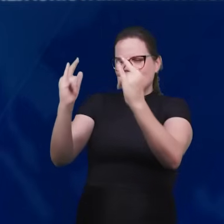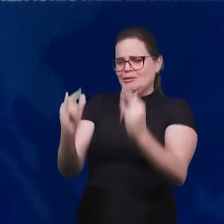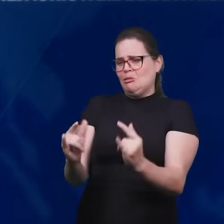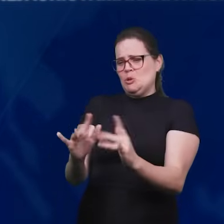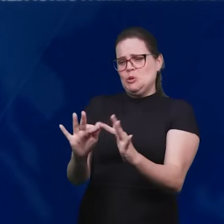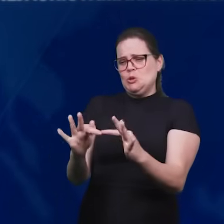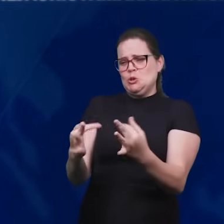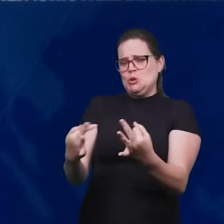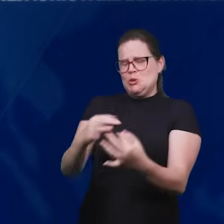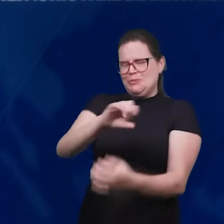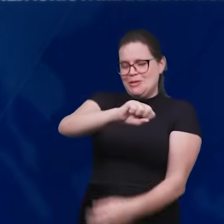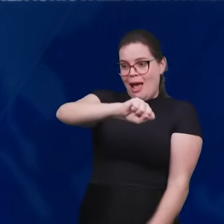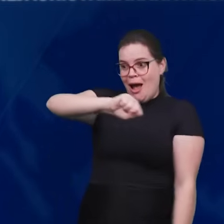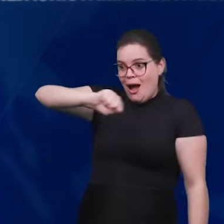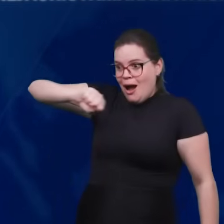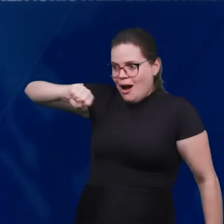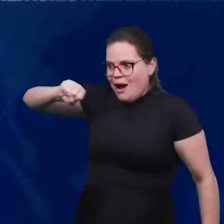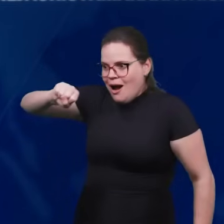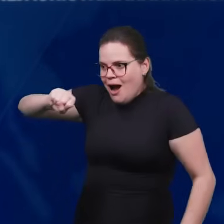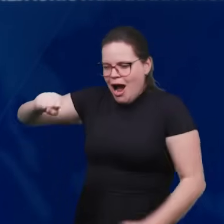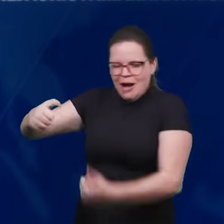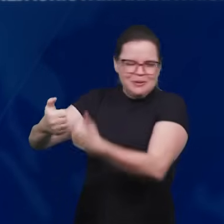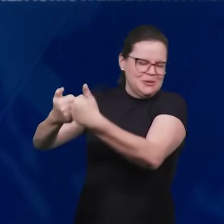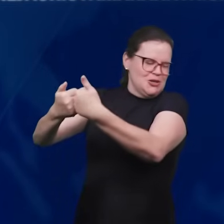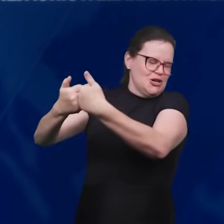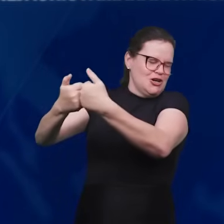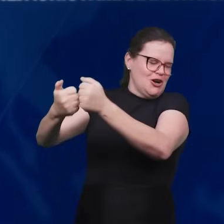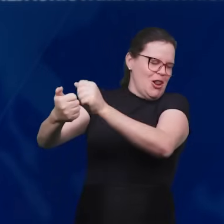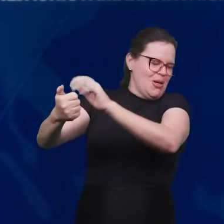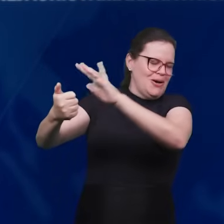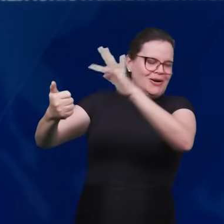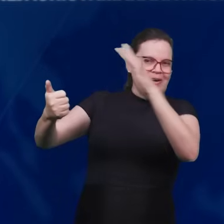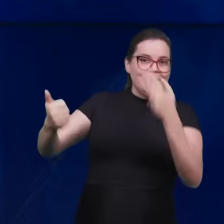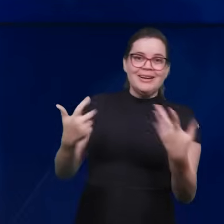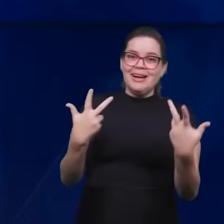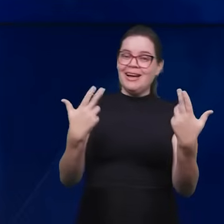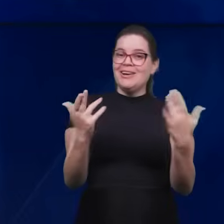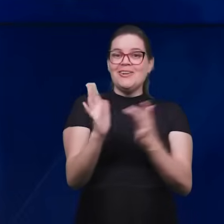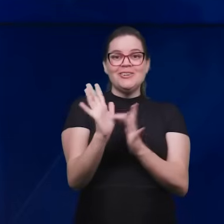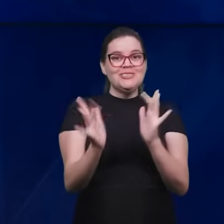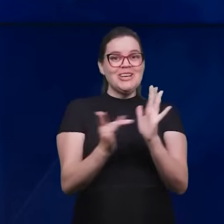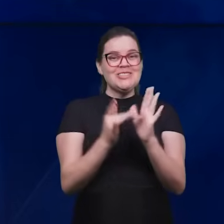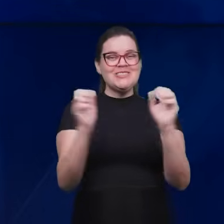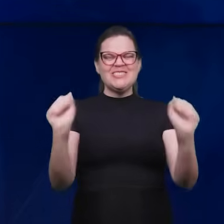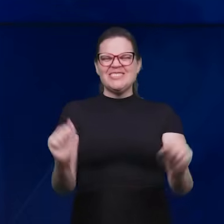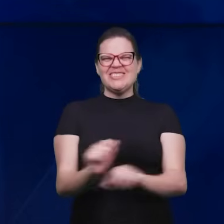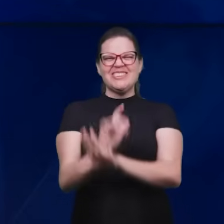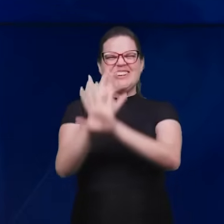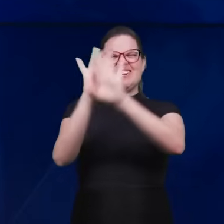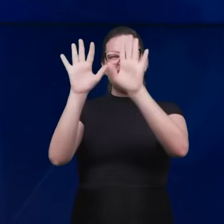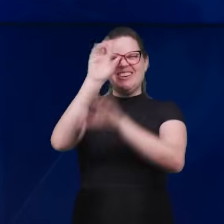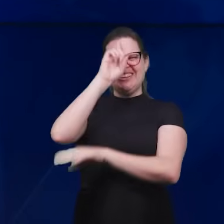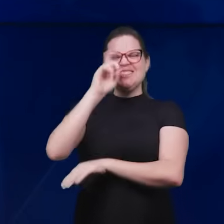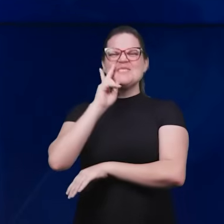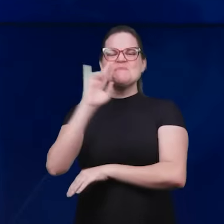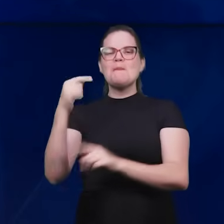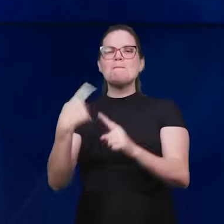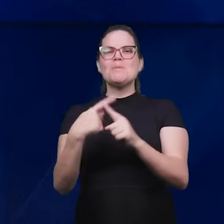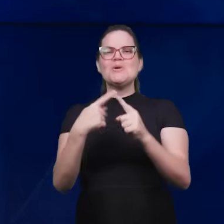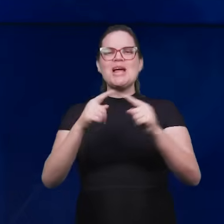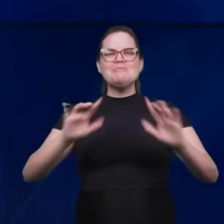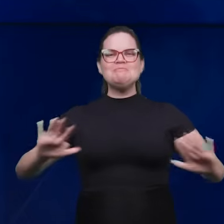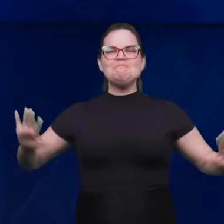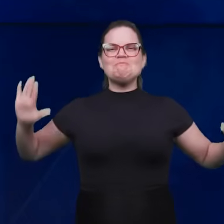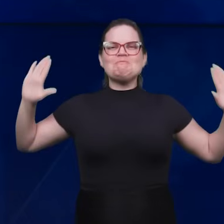aquele que dá a vida porque Ele é a vida. Mas aquela tenda também pode ser cada